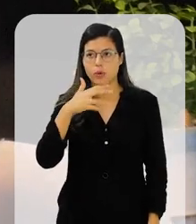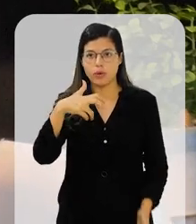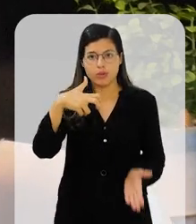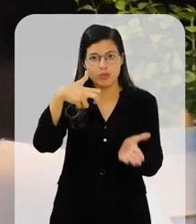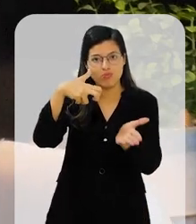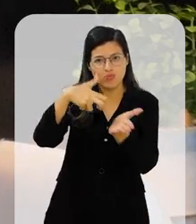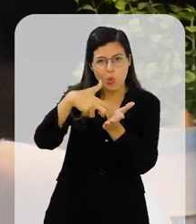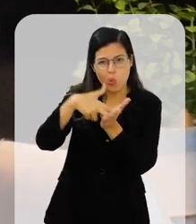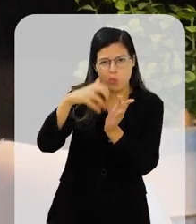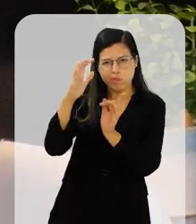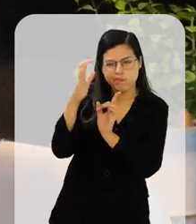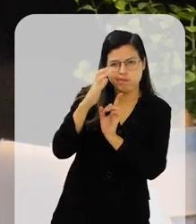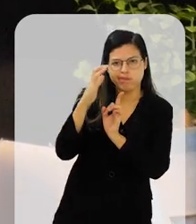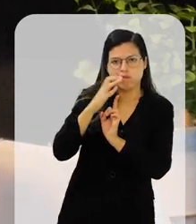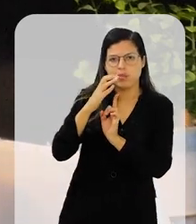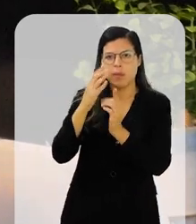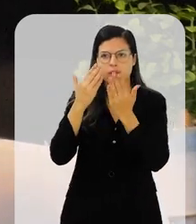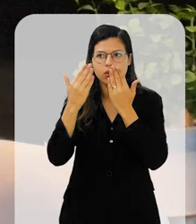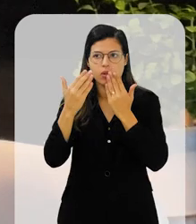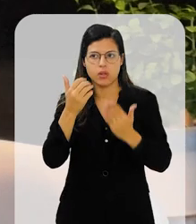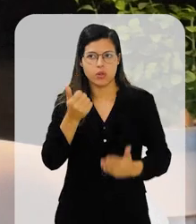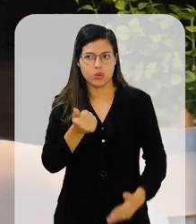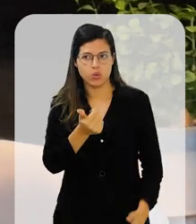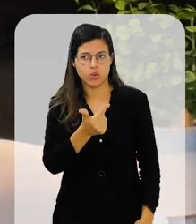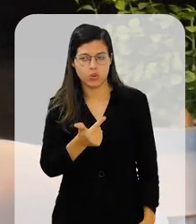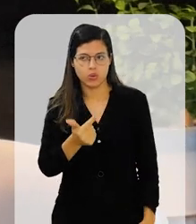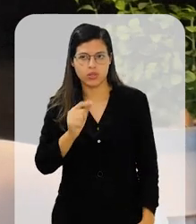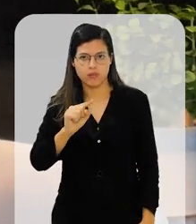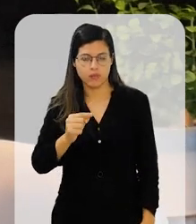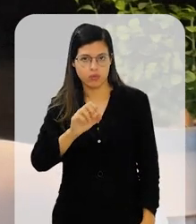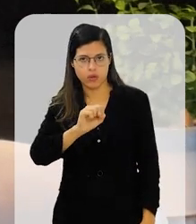14,58%. Tortura psíquica,